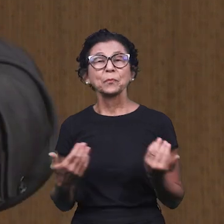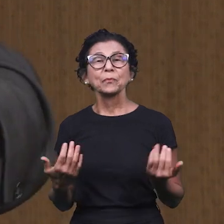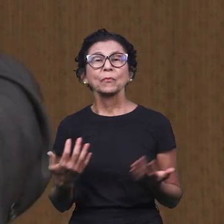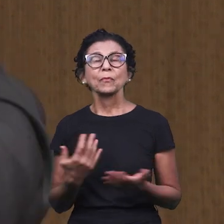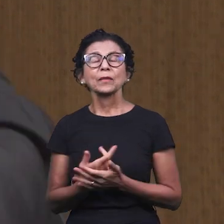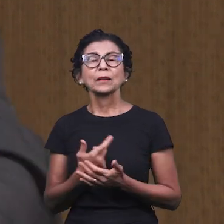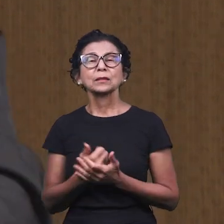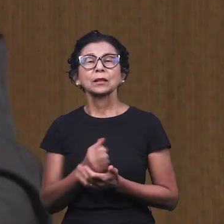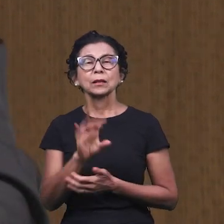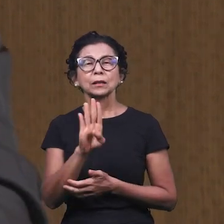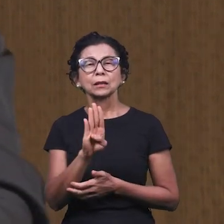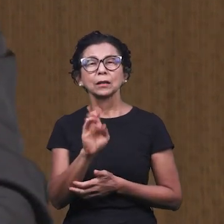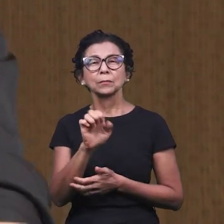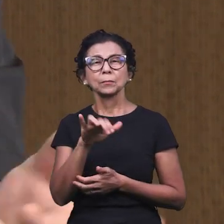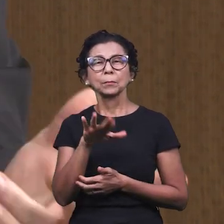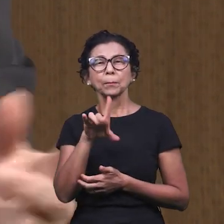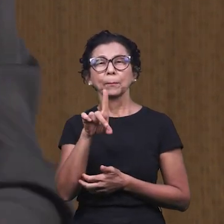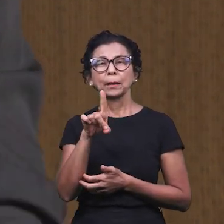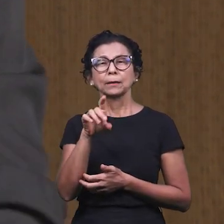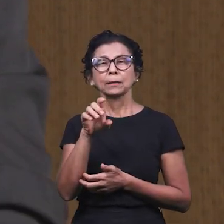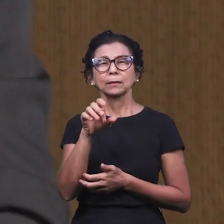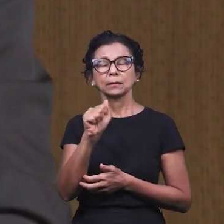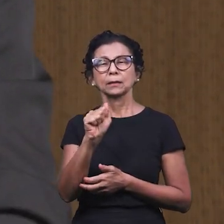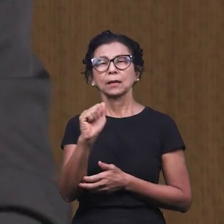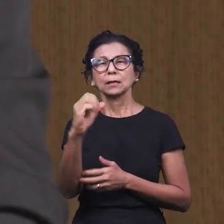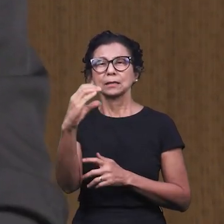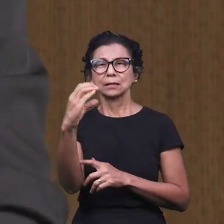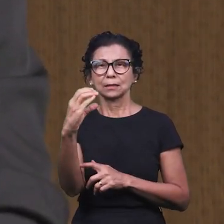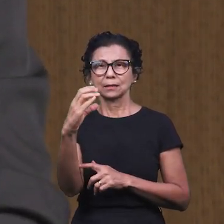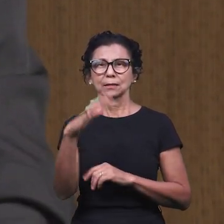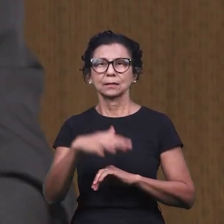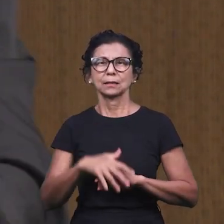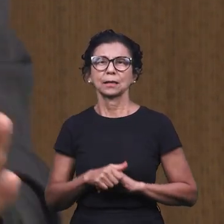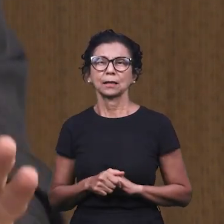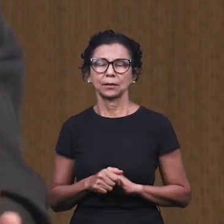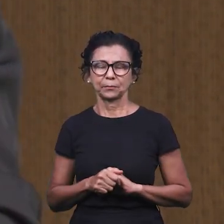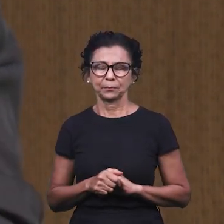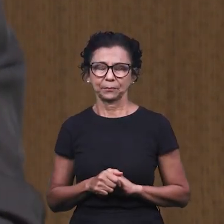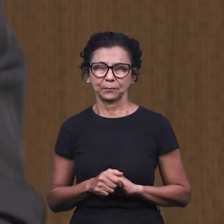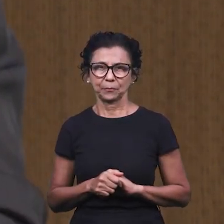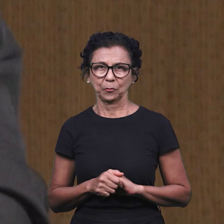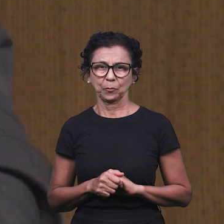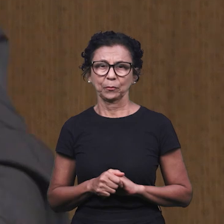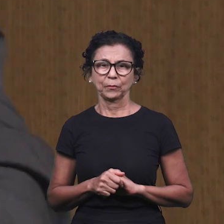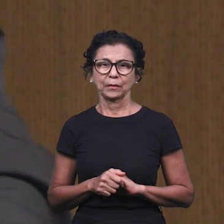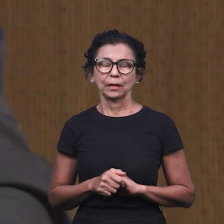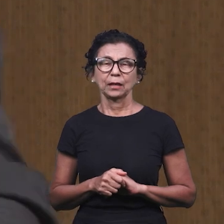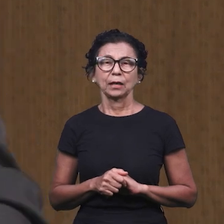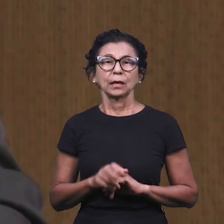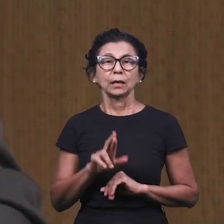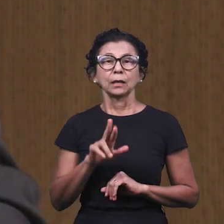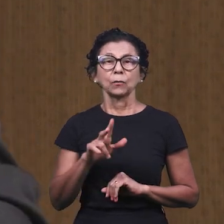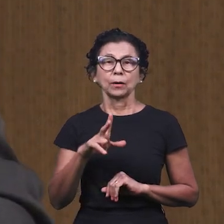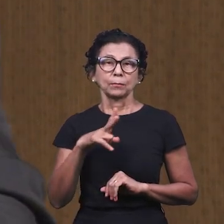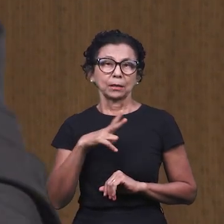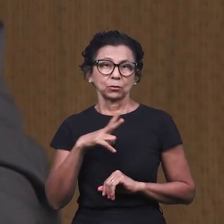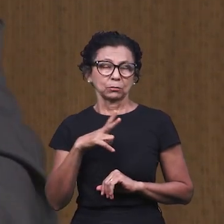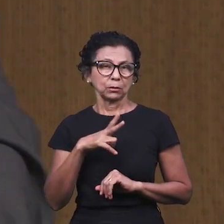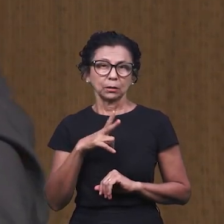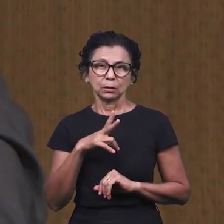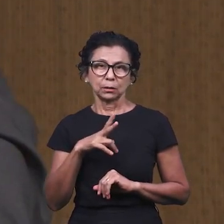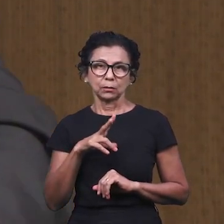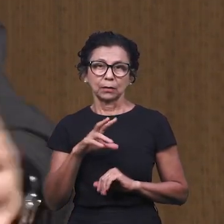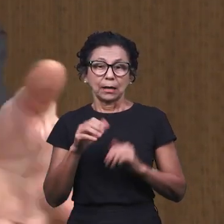tem... Agora a TV não, tu ligou, tá ali o sinal, né? E aí a família pode ver, e ainda só para encerrar essa